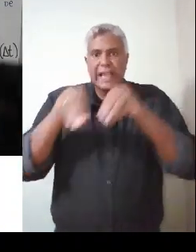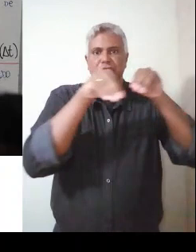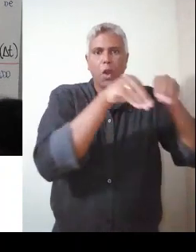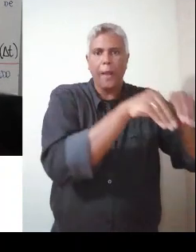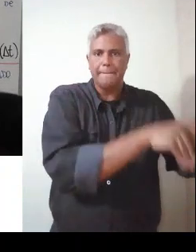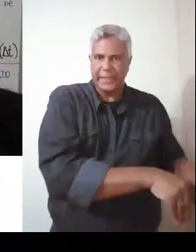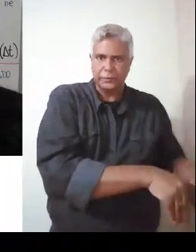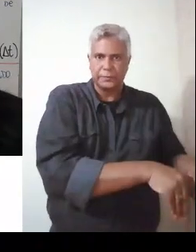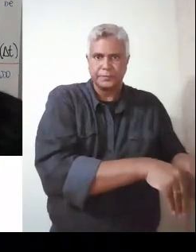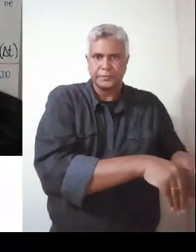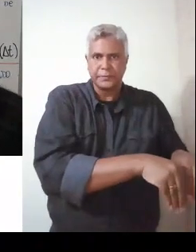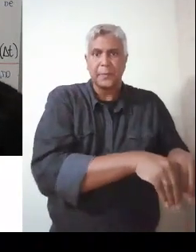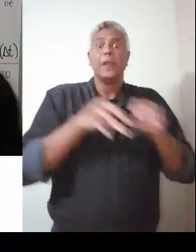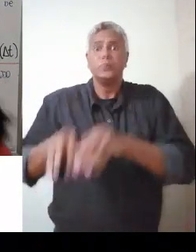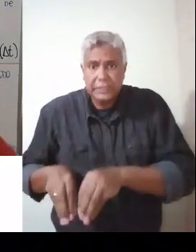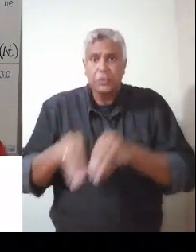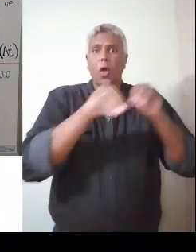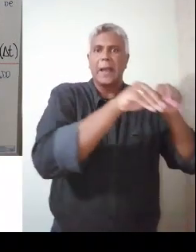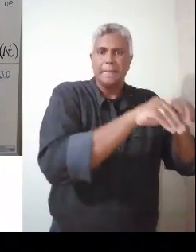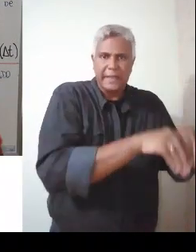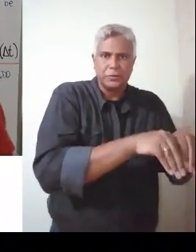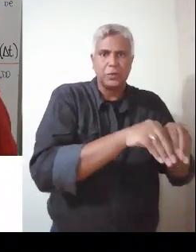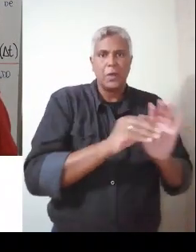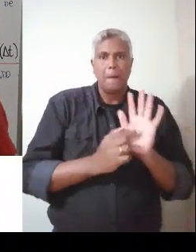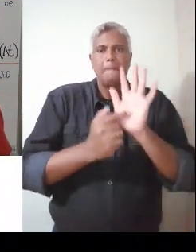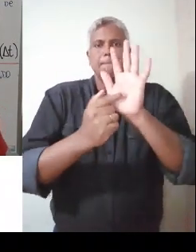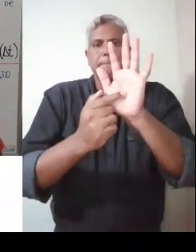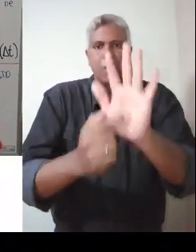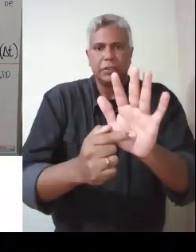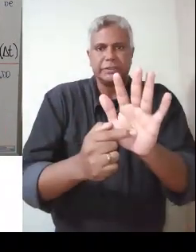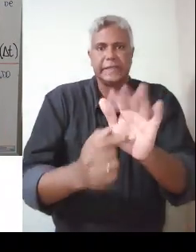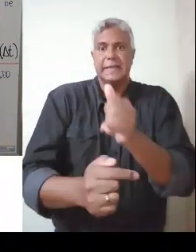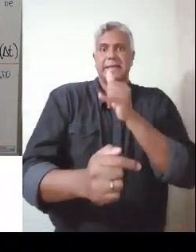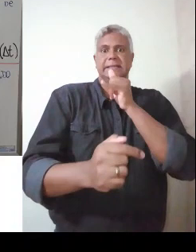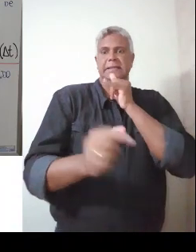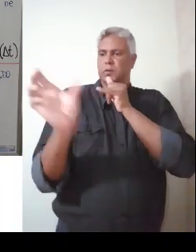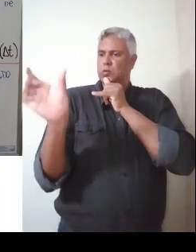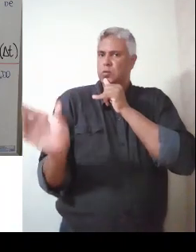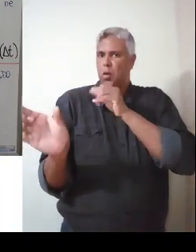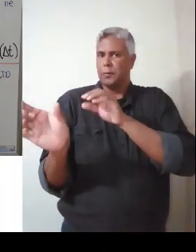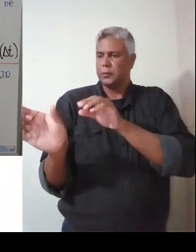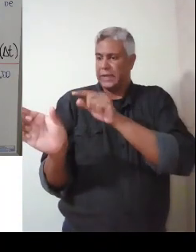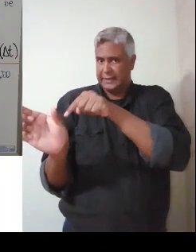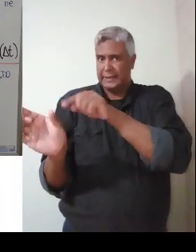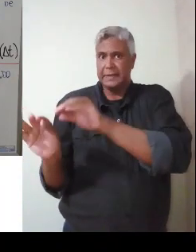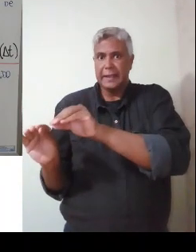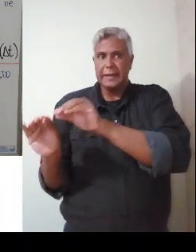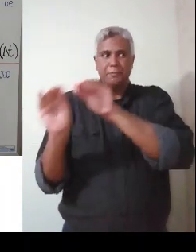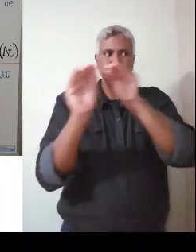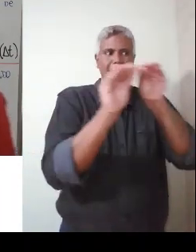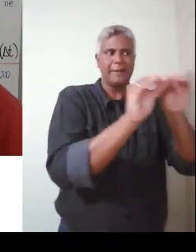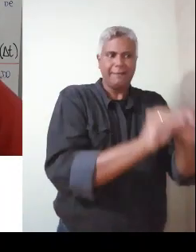ele relaciona a mudança da posição de um corpo, a variação da posição